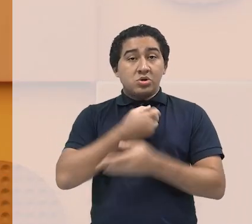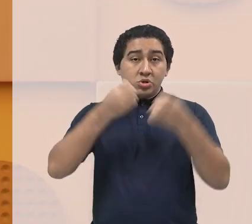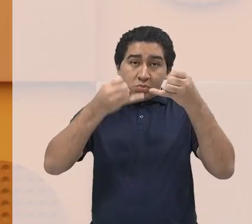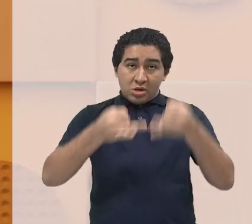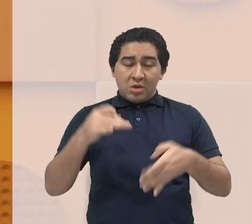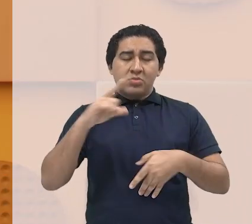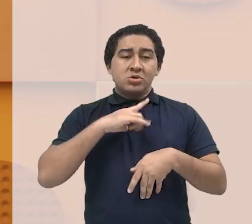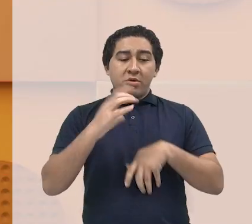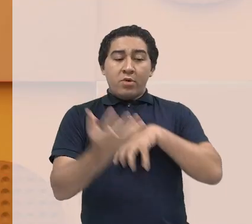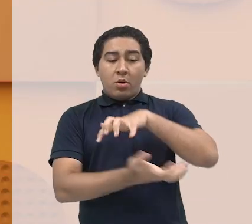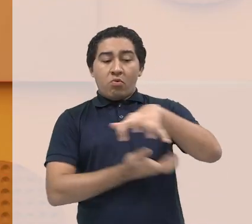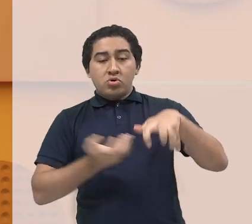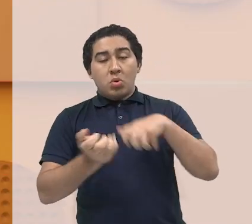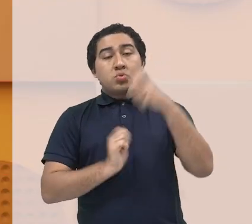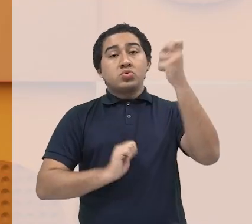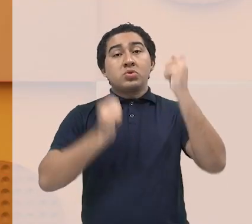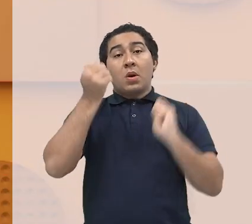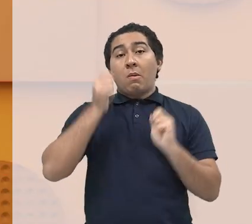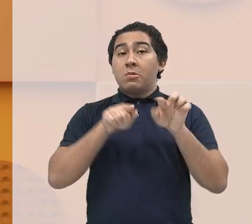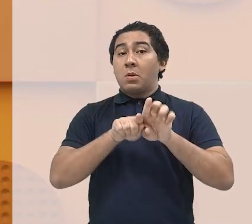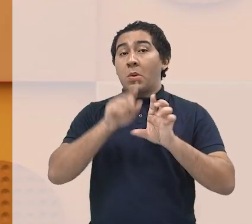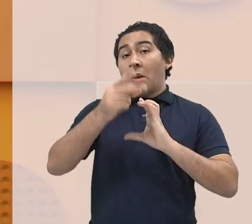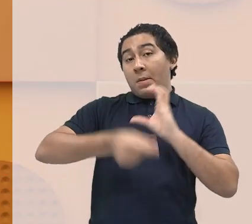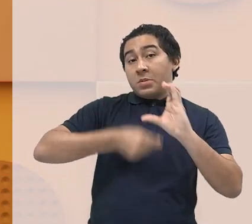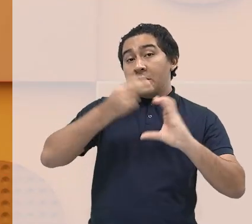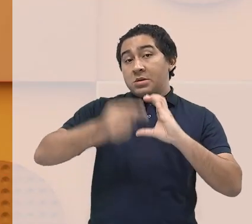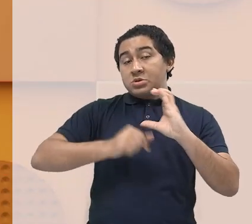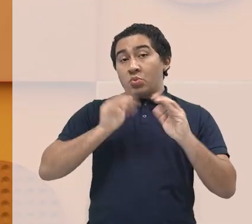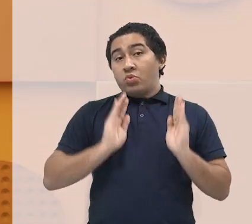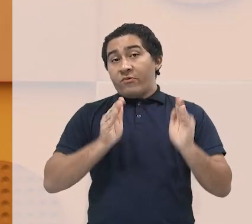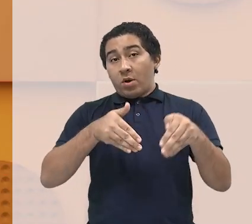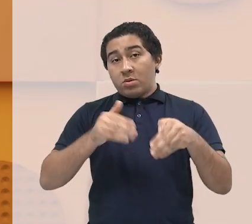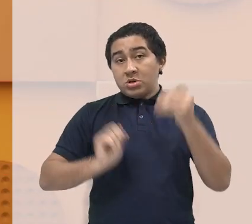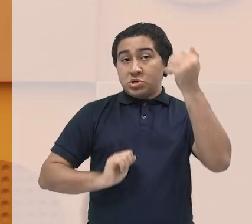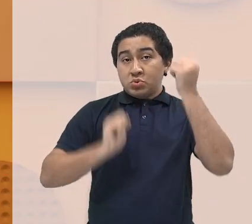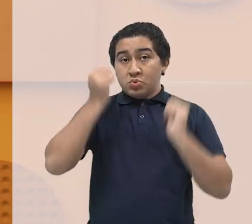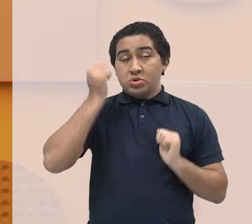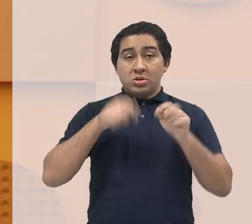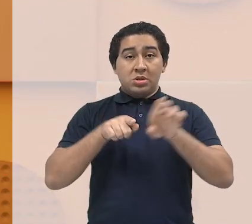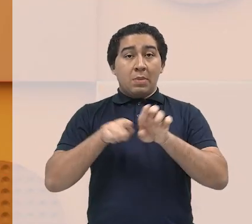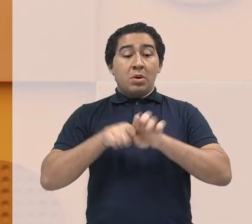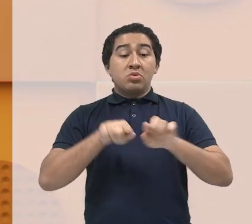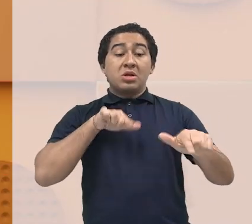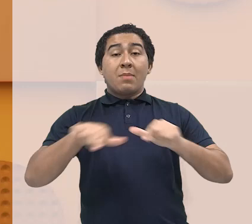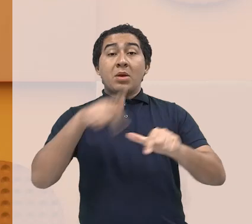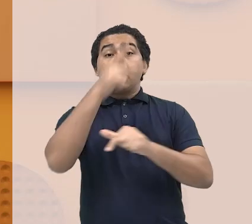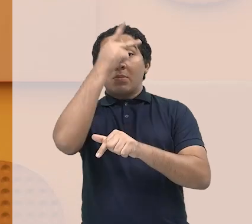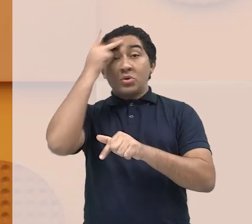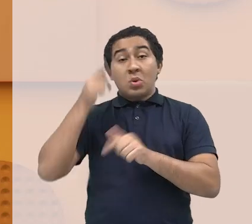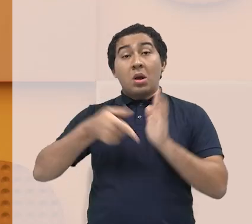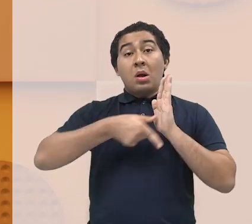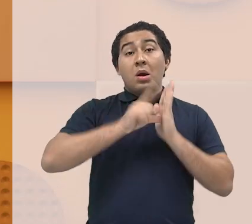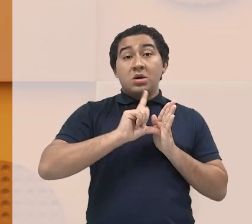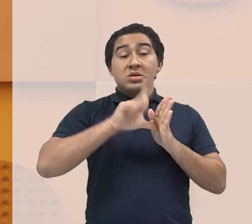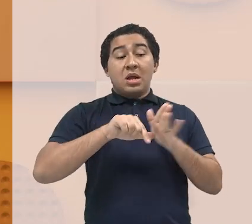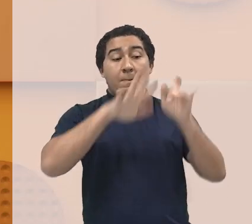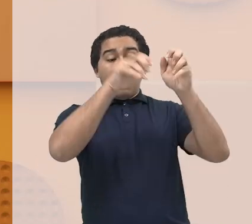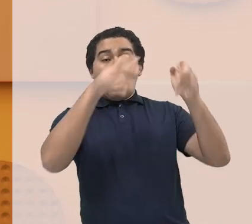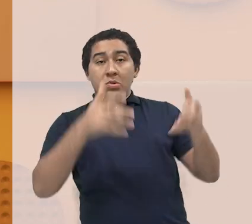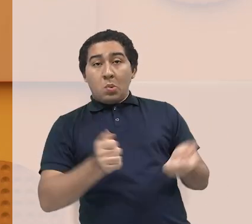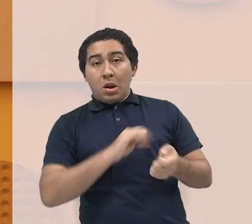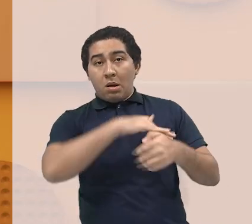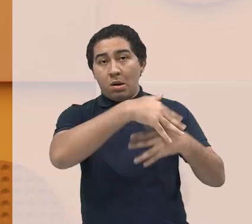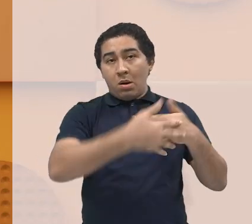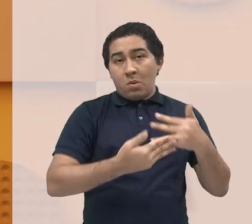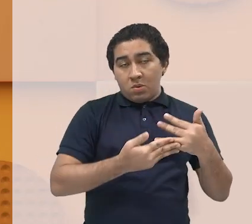revolução industrial, na questão do capitalismo industrial, que o trabalho do homem que antes era baseado na manufatura, a partir